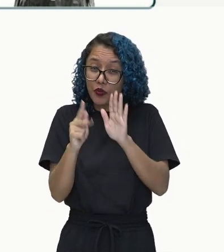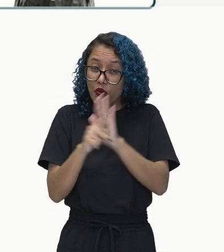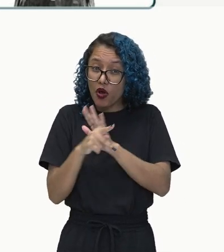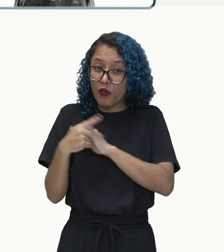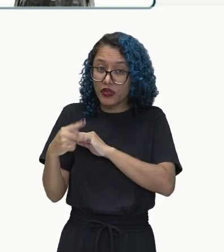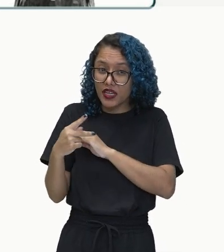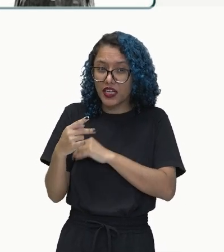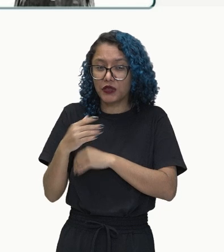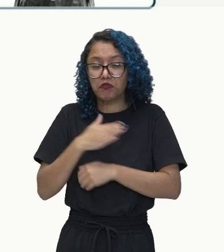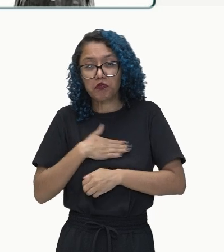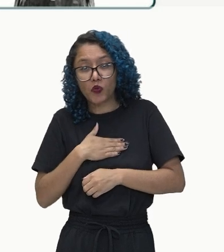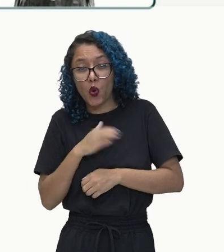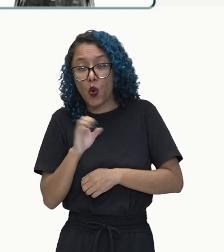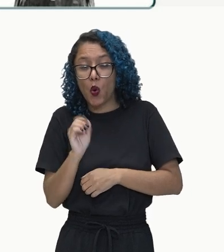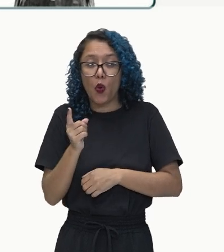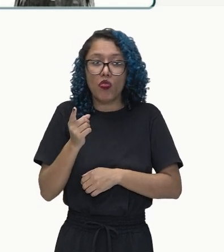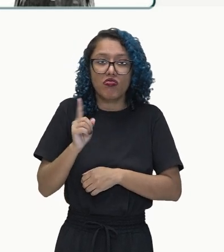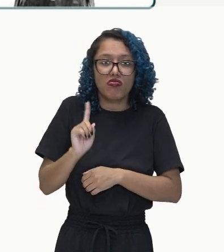ou não,